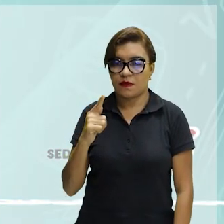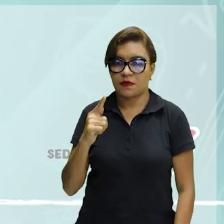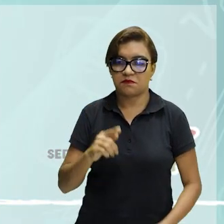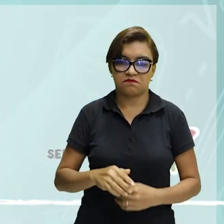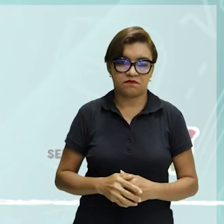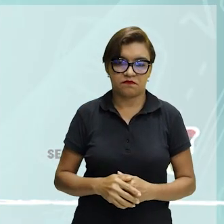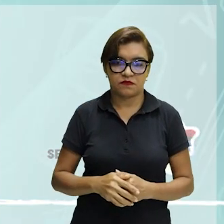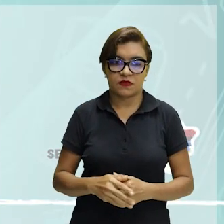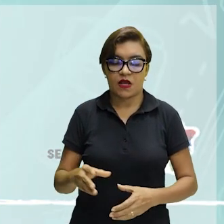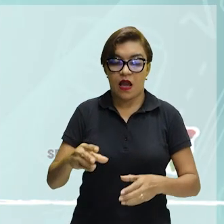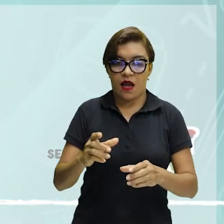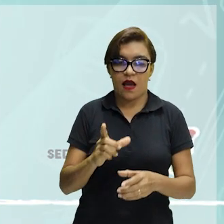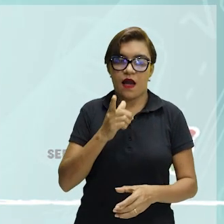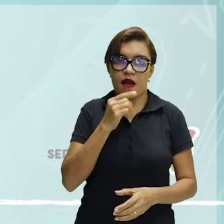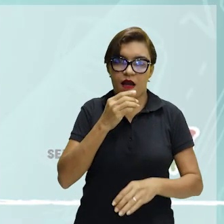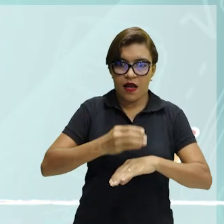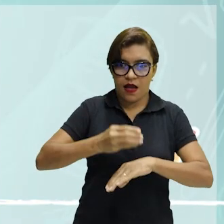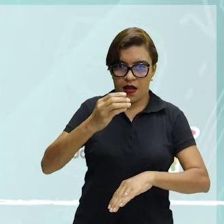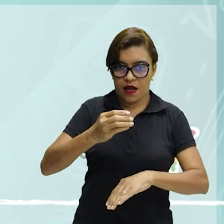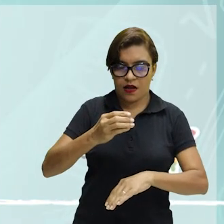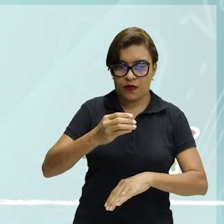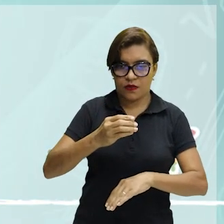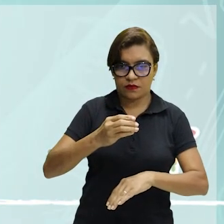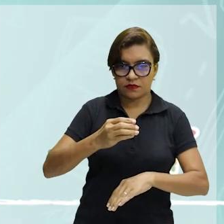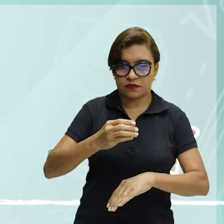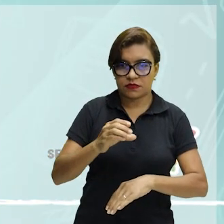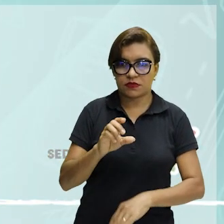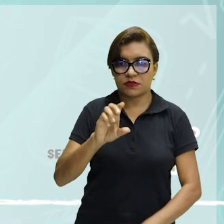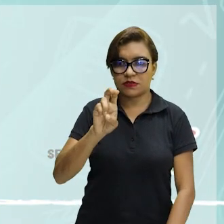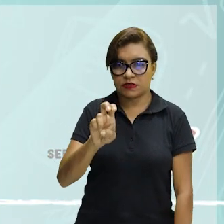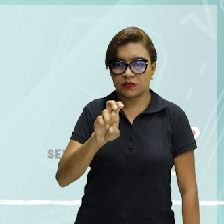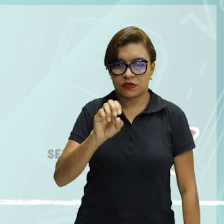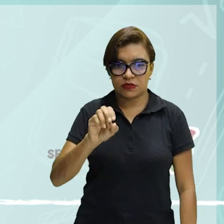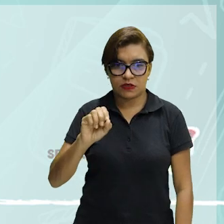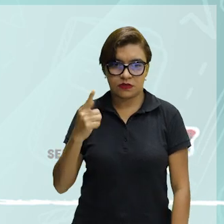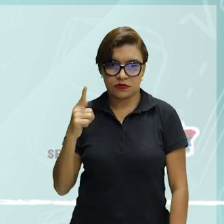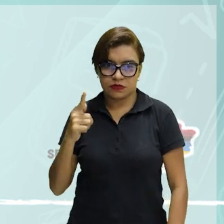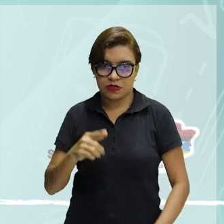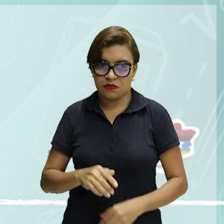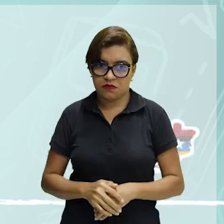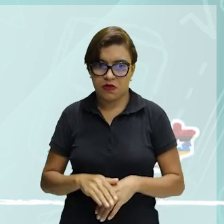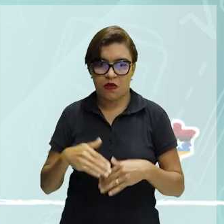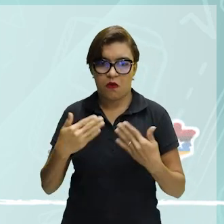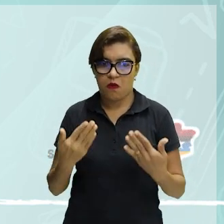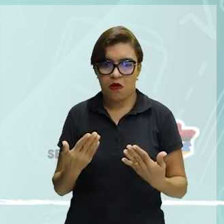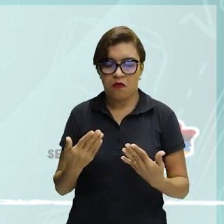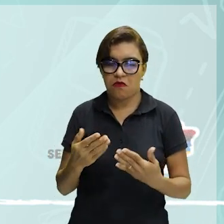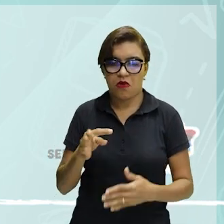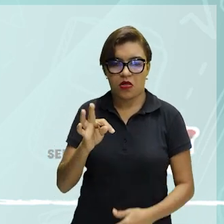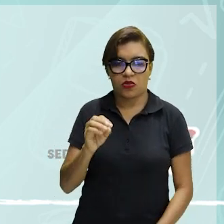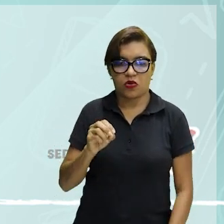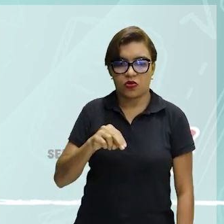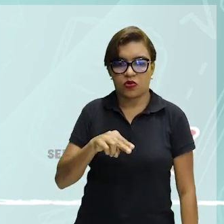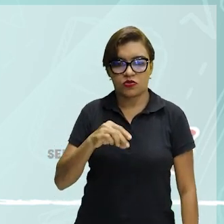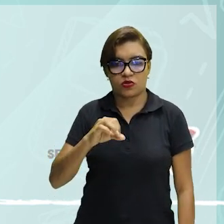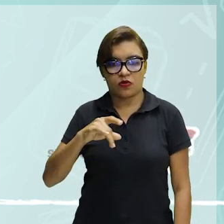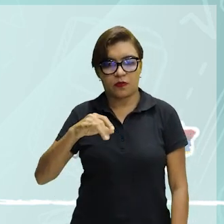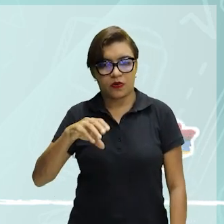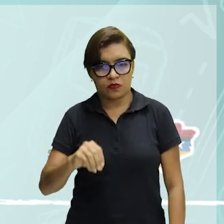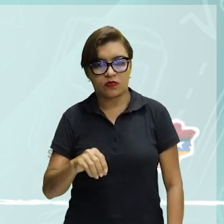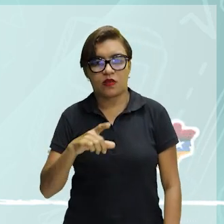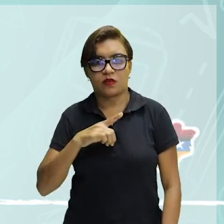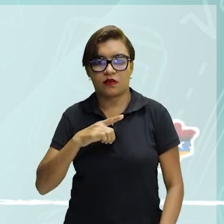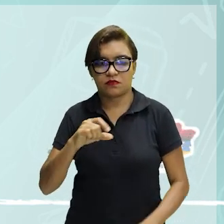500 gramas de água. Qual será o efeito tonoscópico? Abaixamento relativo na